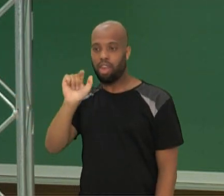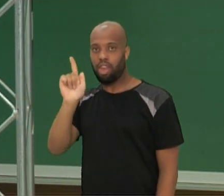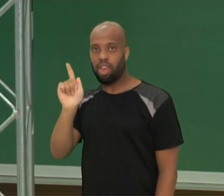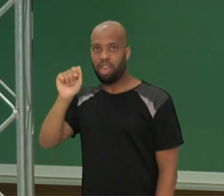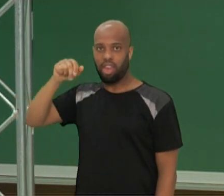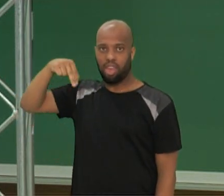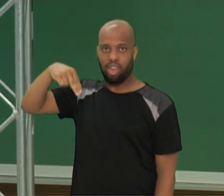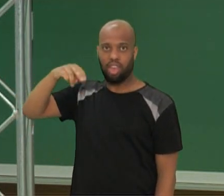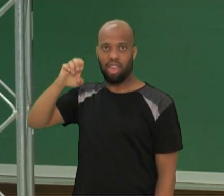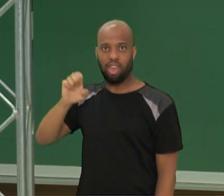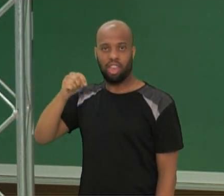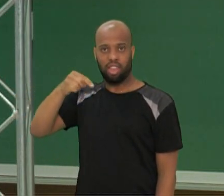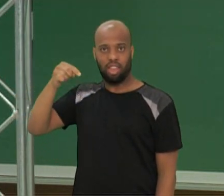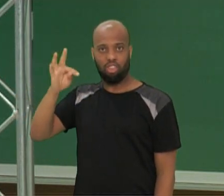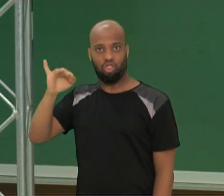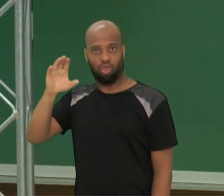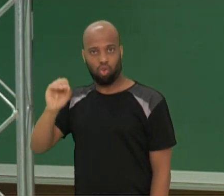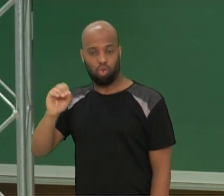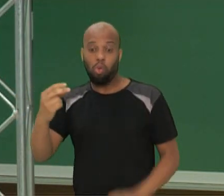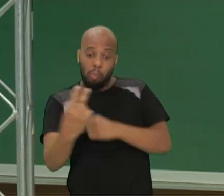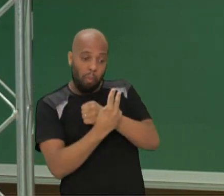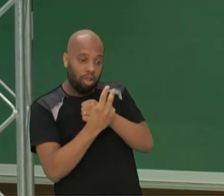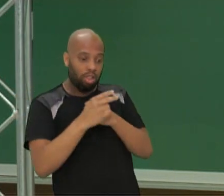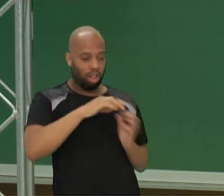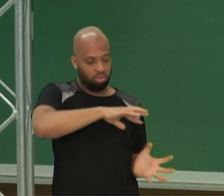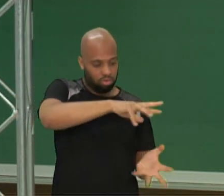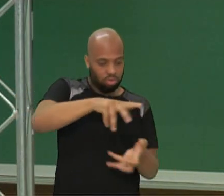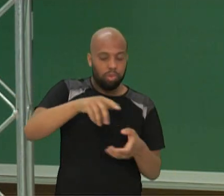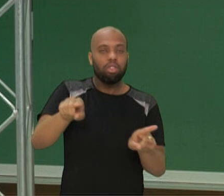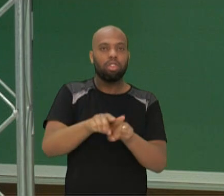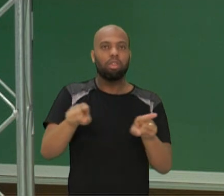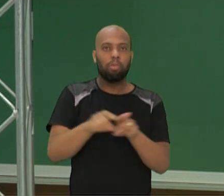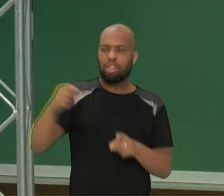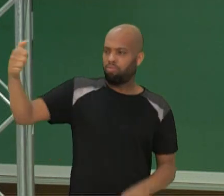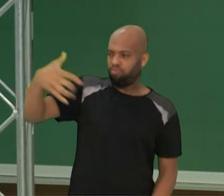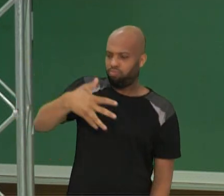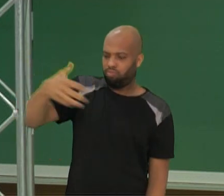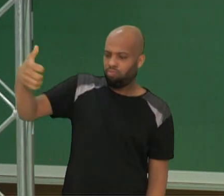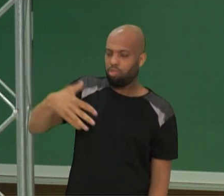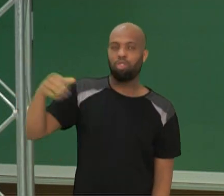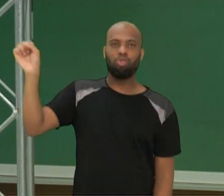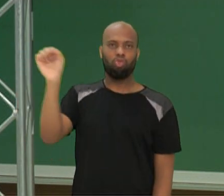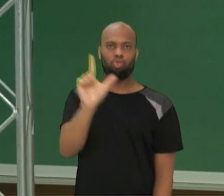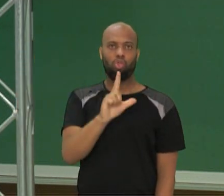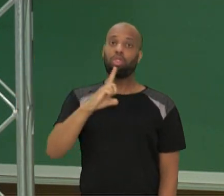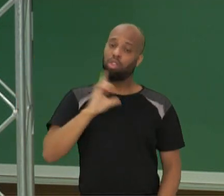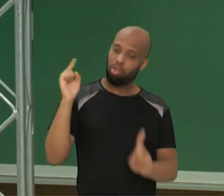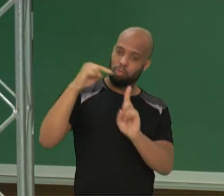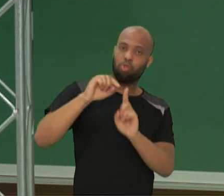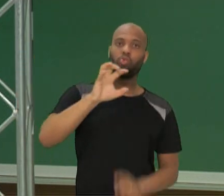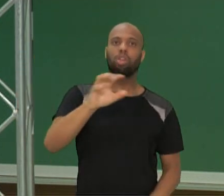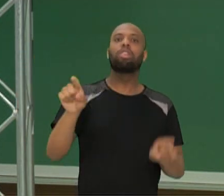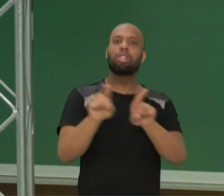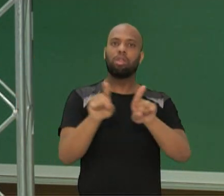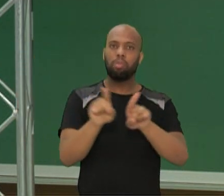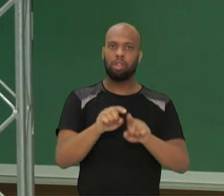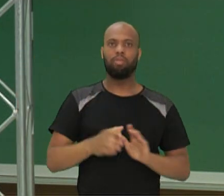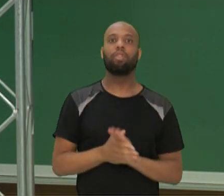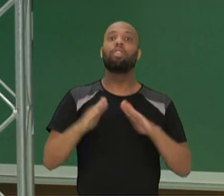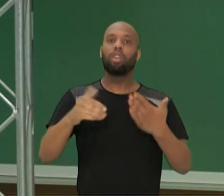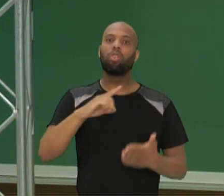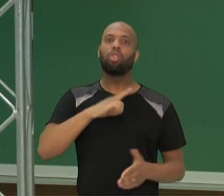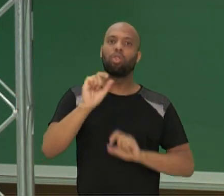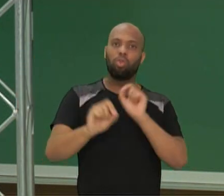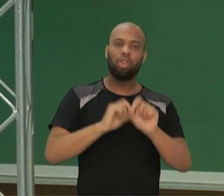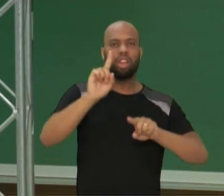o nosso planeta da radiação solar emitida pelo Sol. Ele vai ter essa função. Então, além de tudo, nós